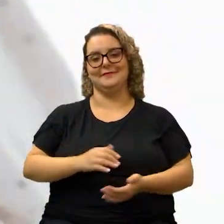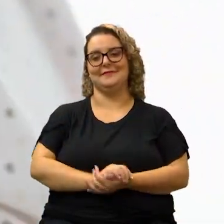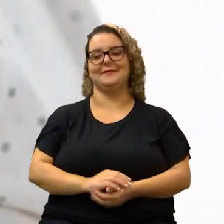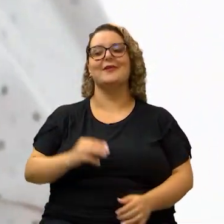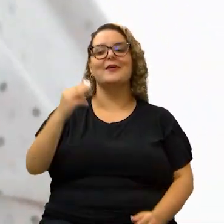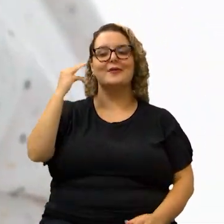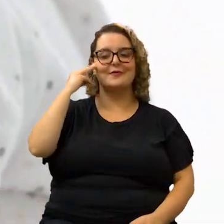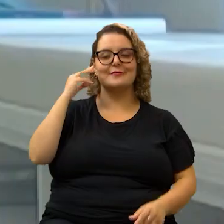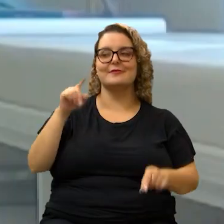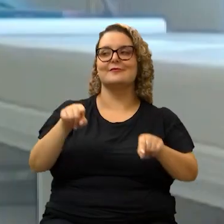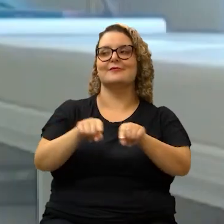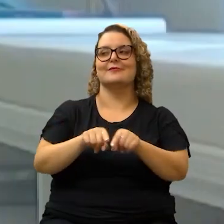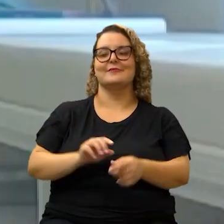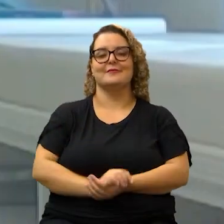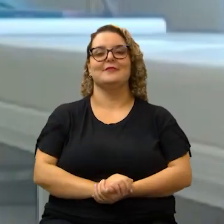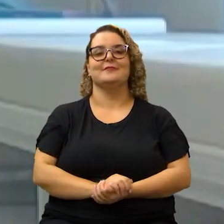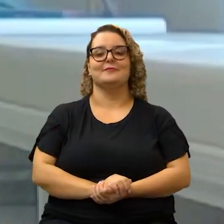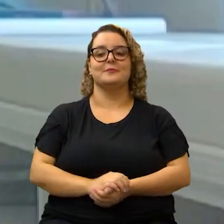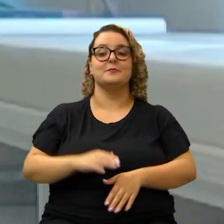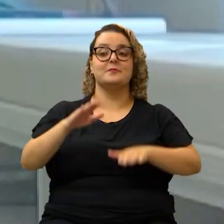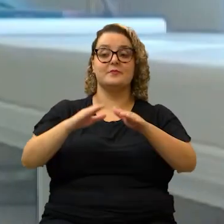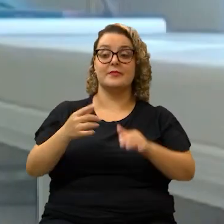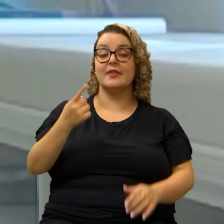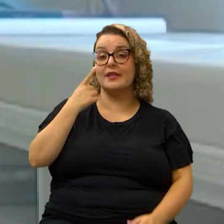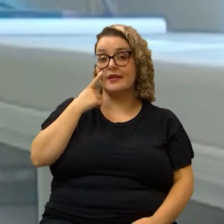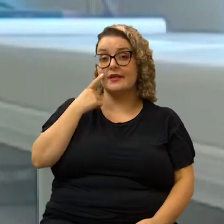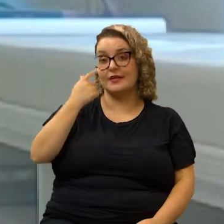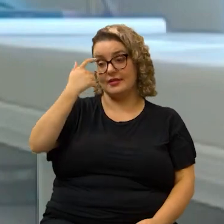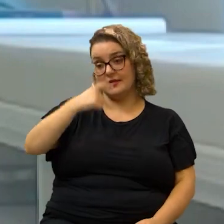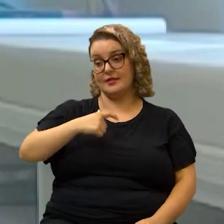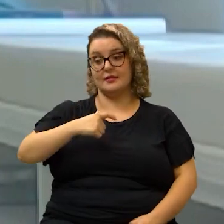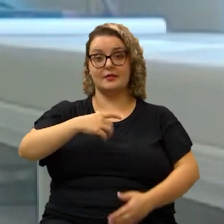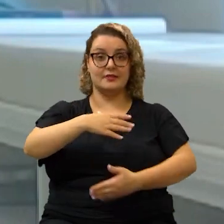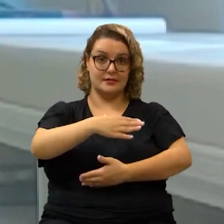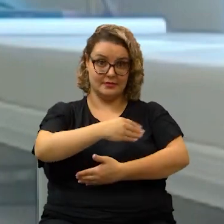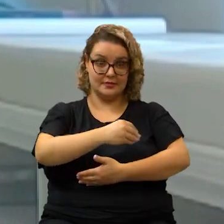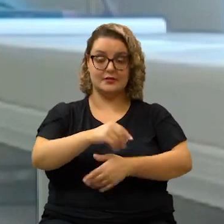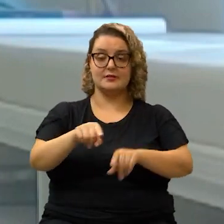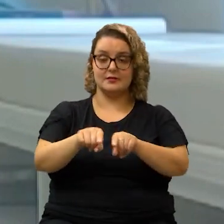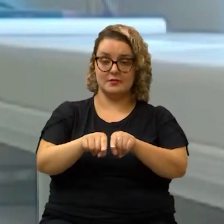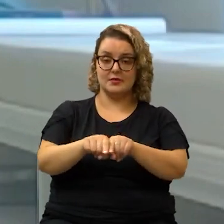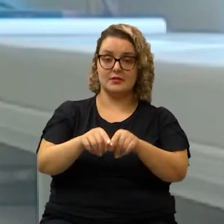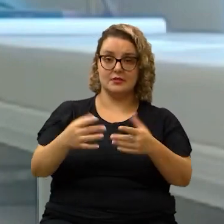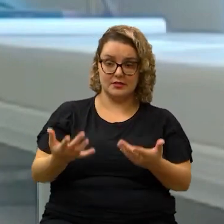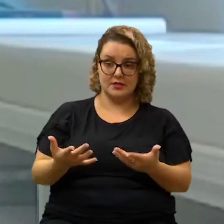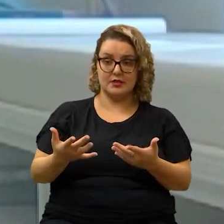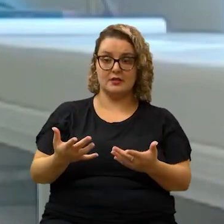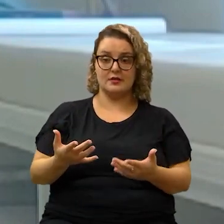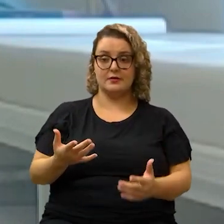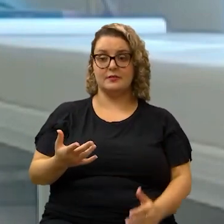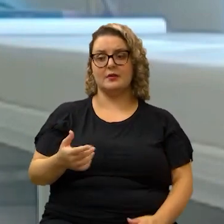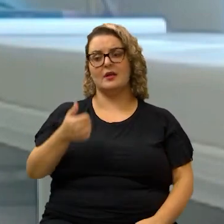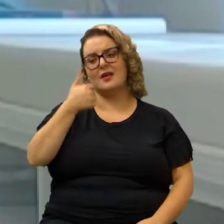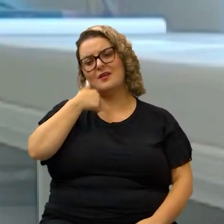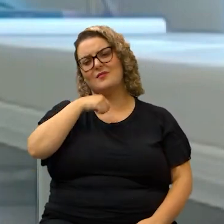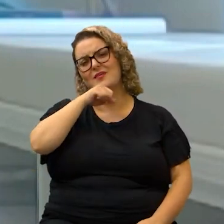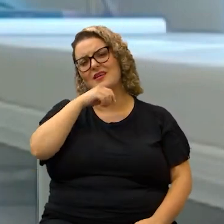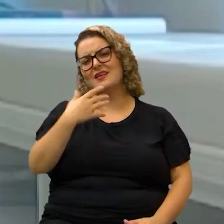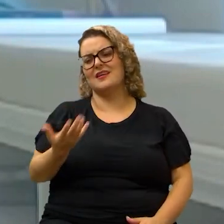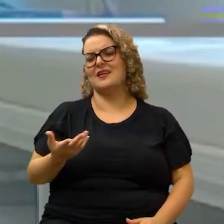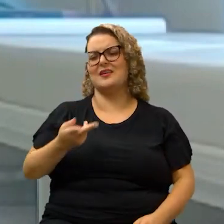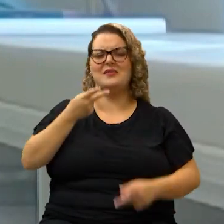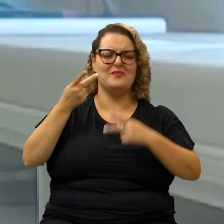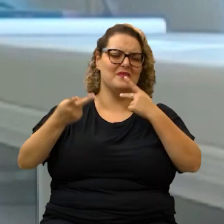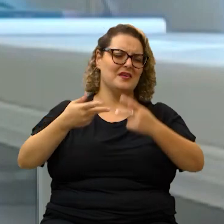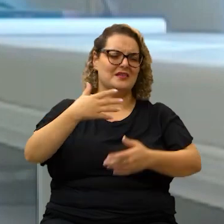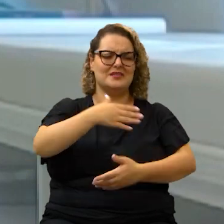né? Então, às vezes a gente vê as mães, vocês falam tanto de amamentação, e quem não consegue, que tenta e não